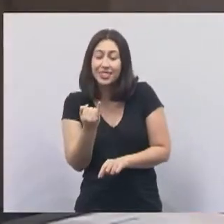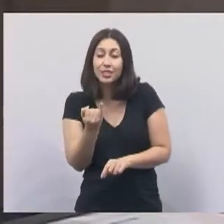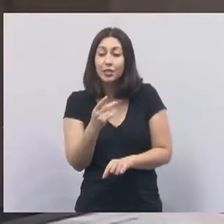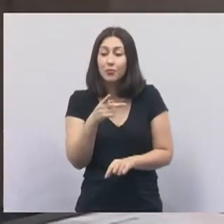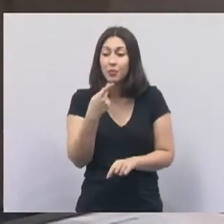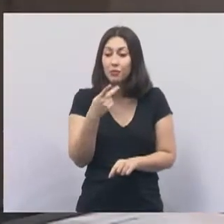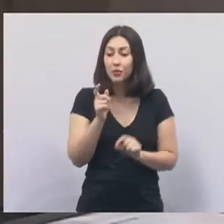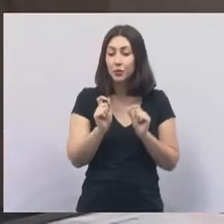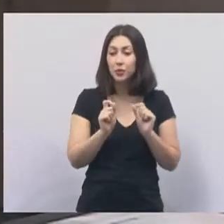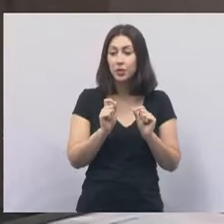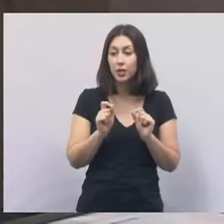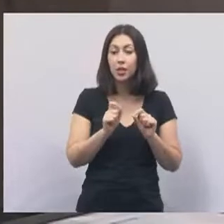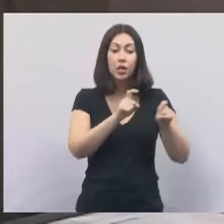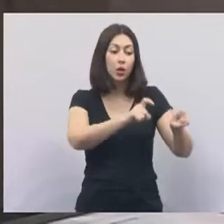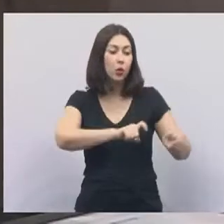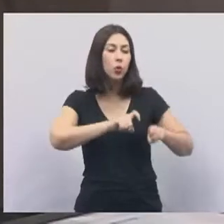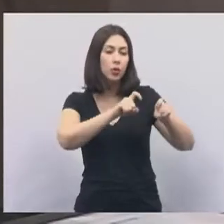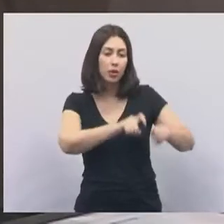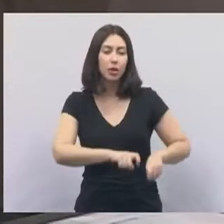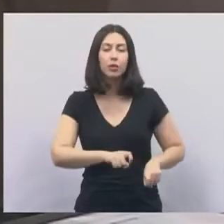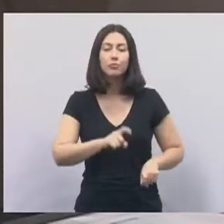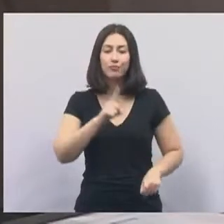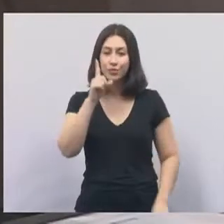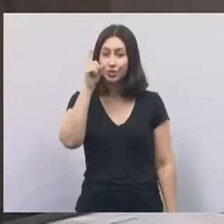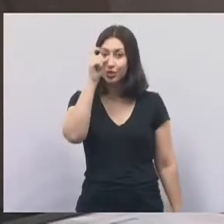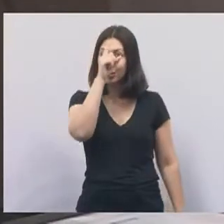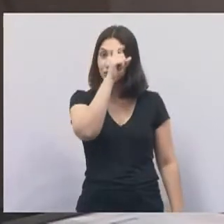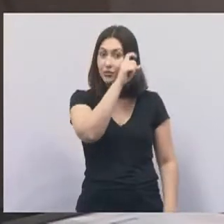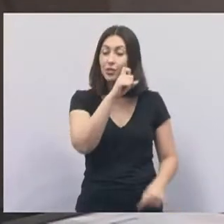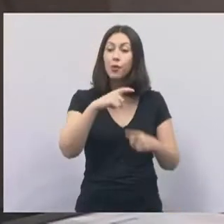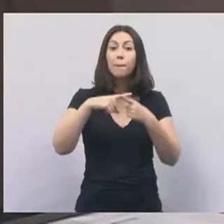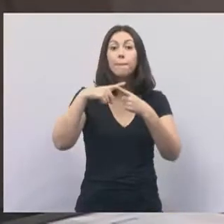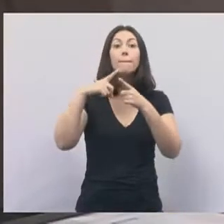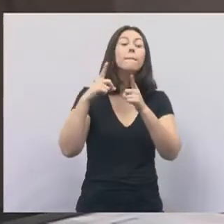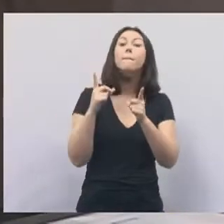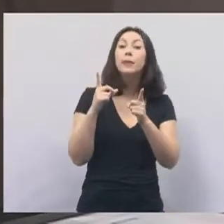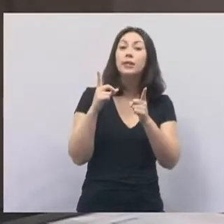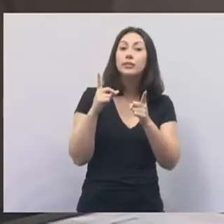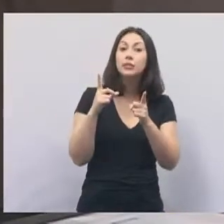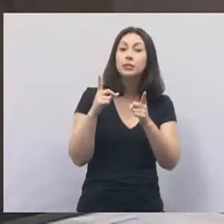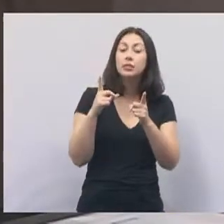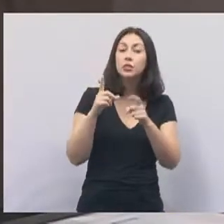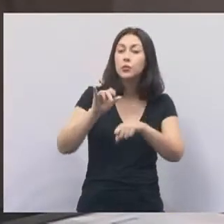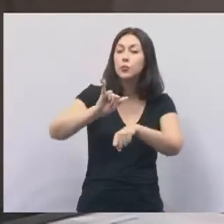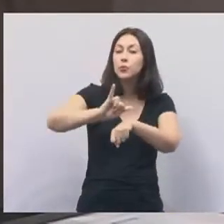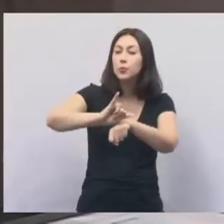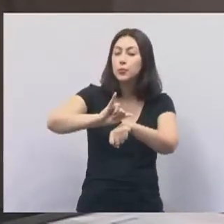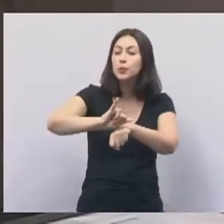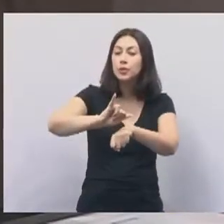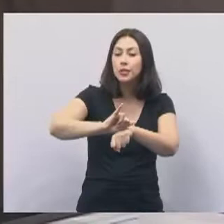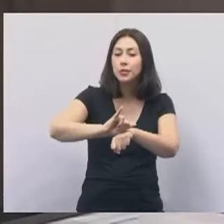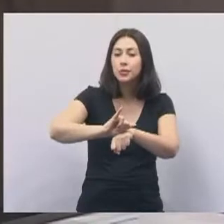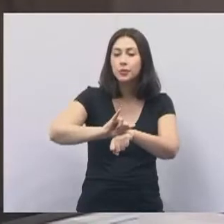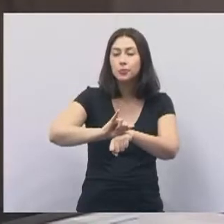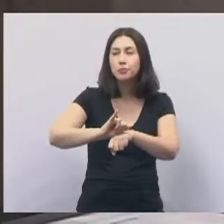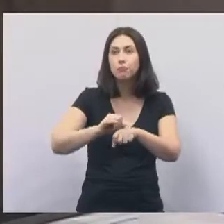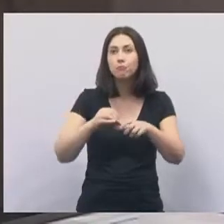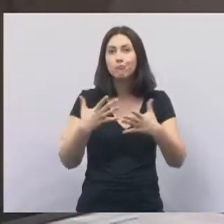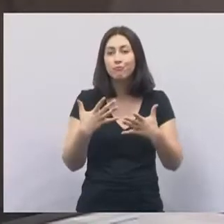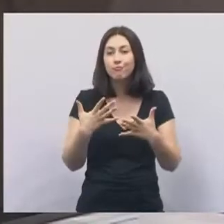que é na Rural é bastante complicado mas na questão da região urbana isso tem